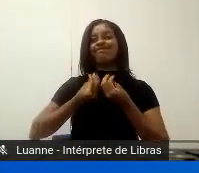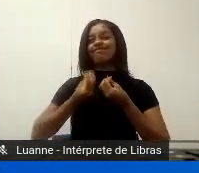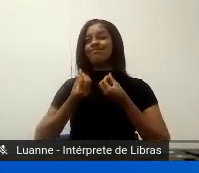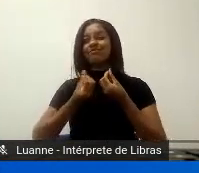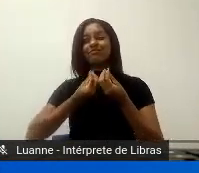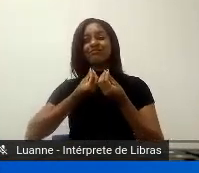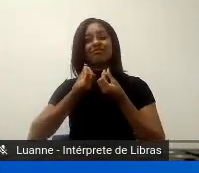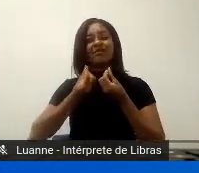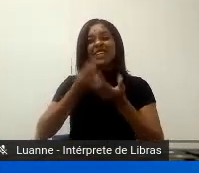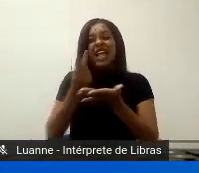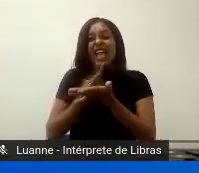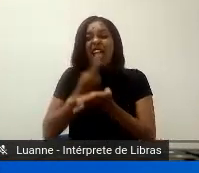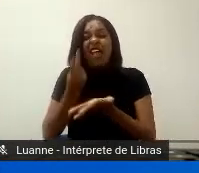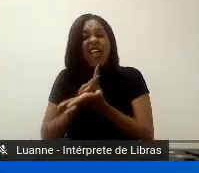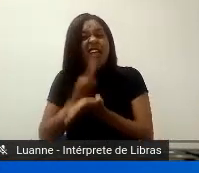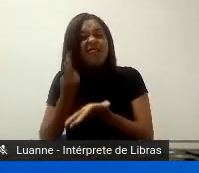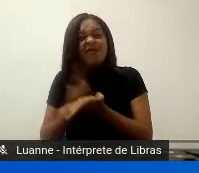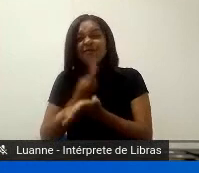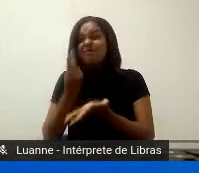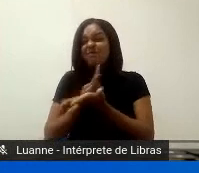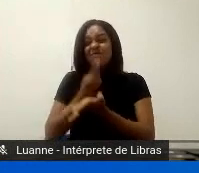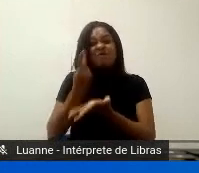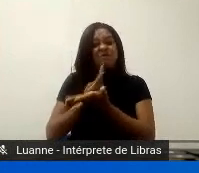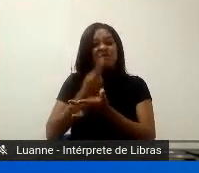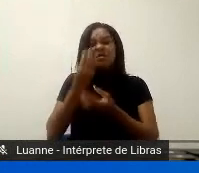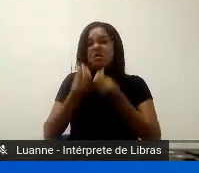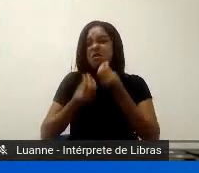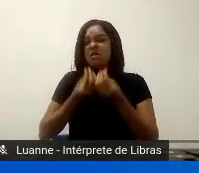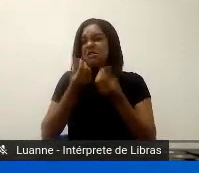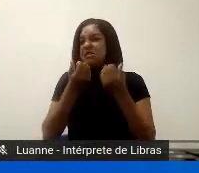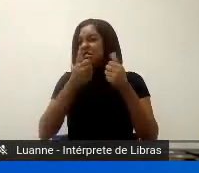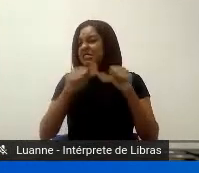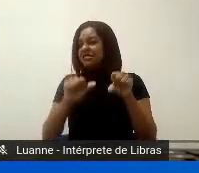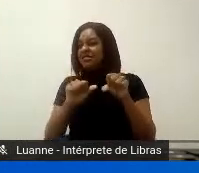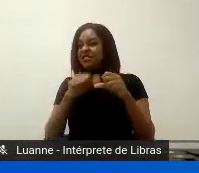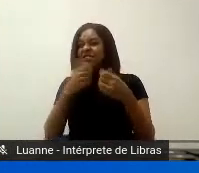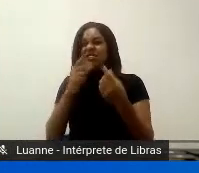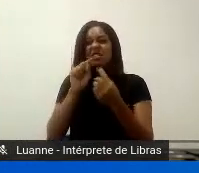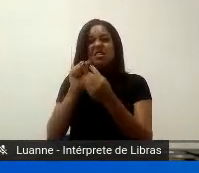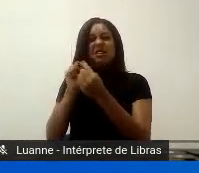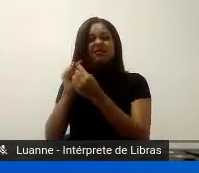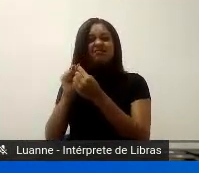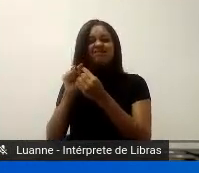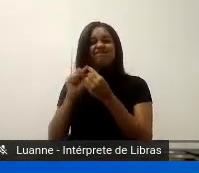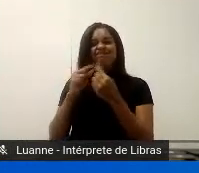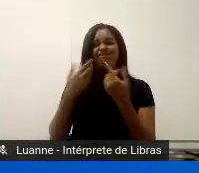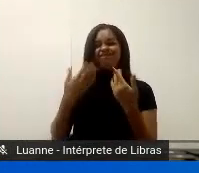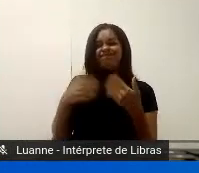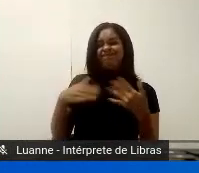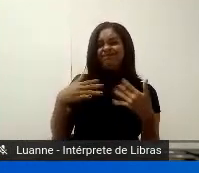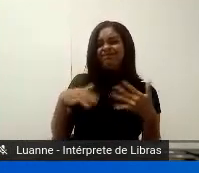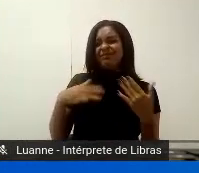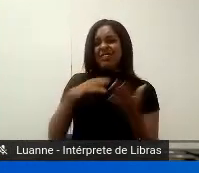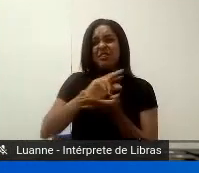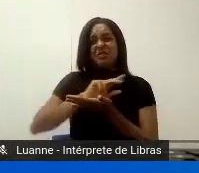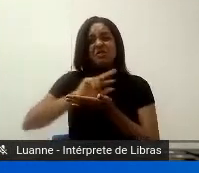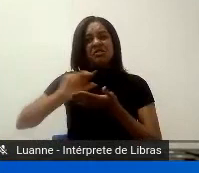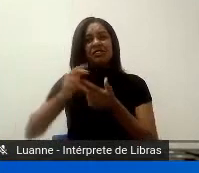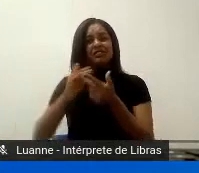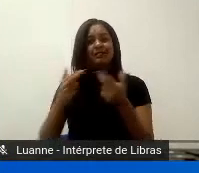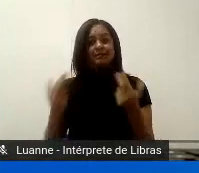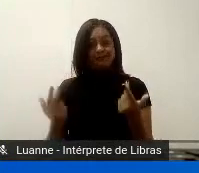errática muito inadequada né com cheias de intenções né espúrias E tantas outras coisas